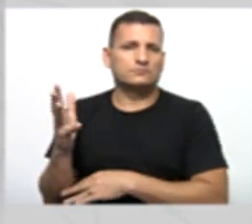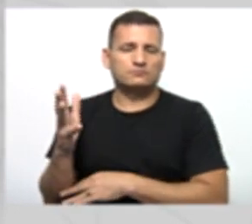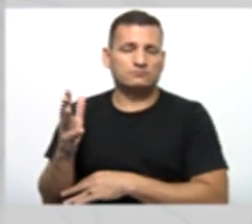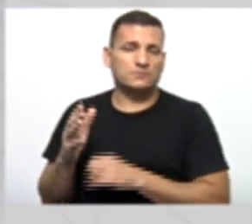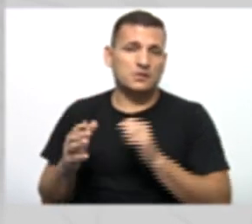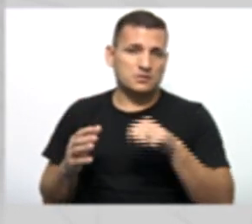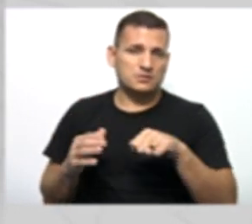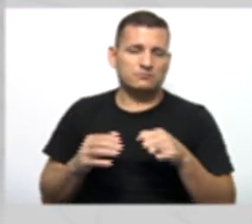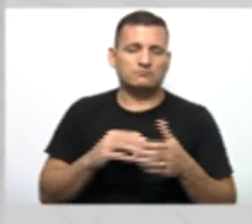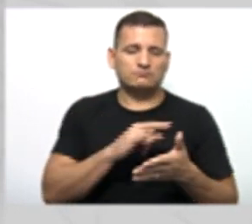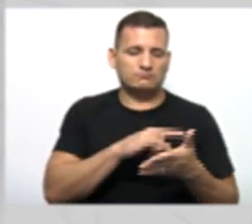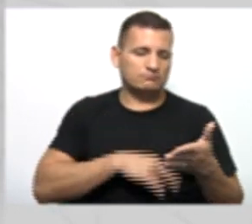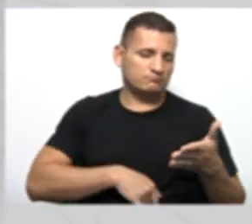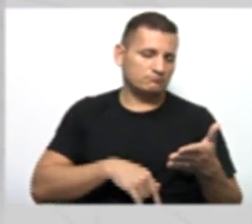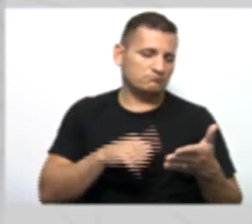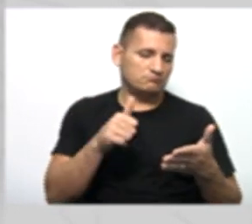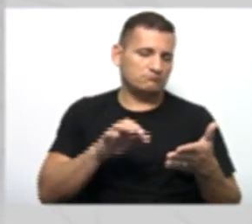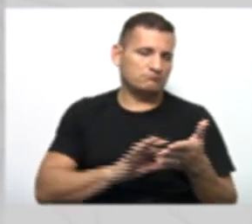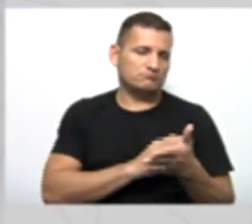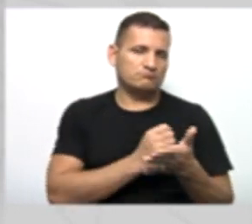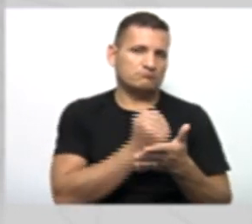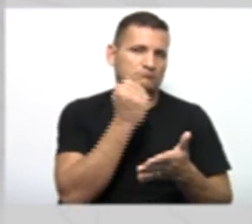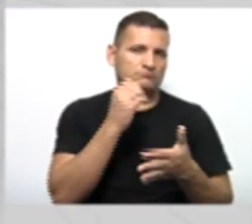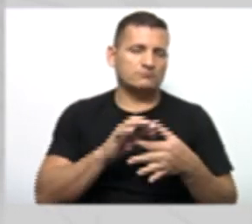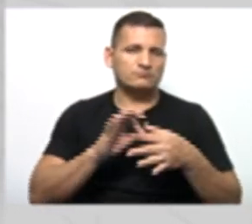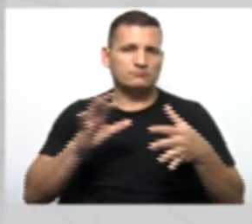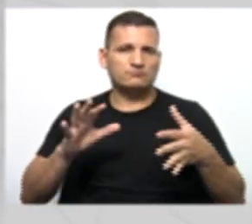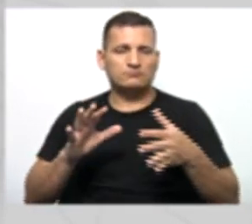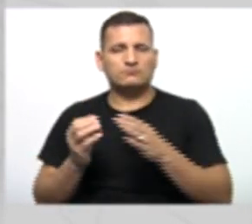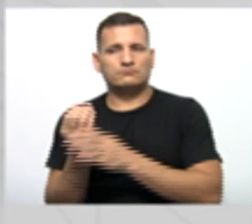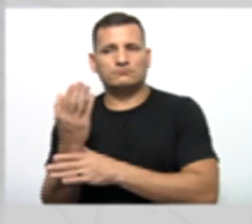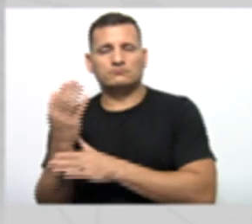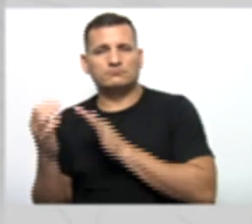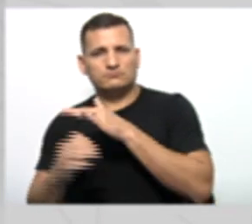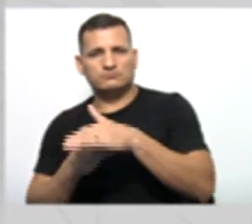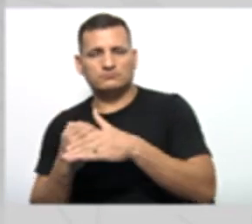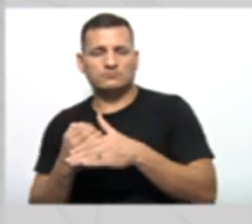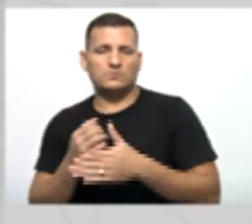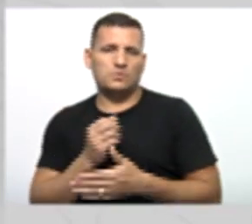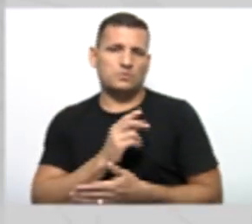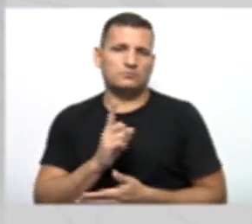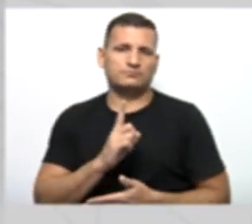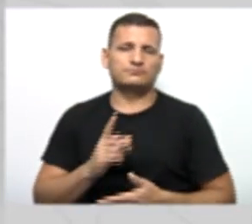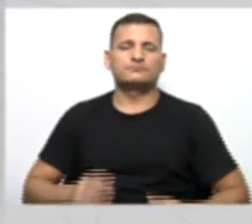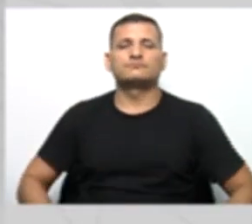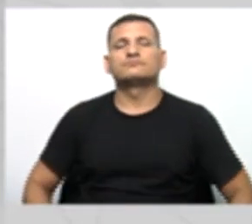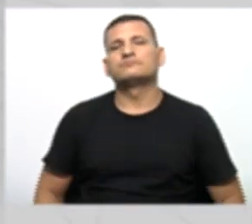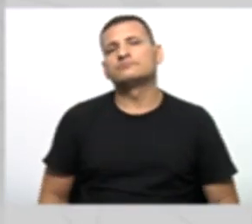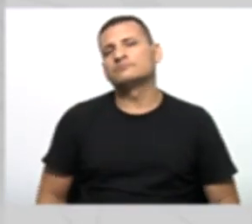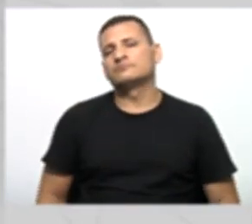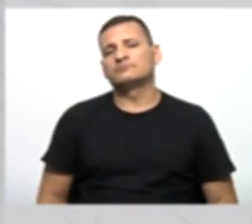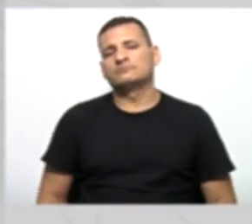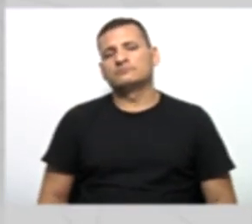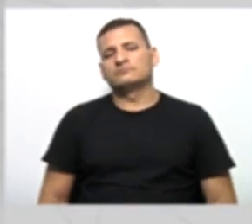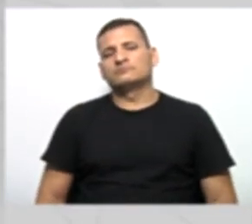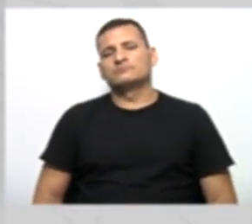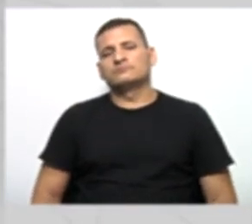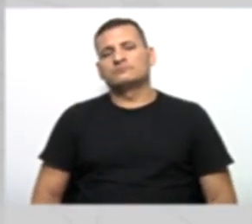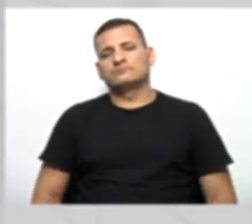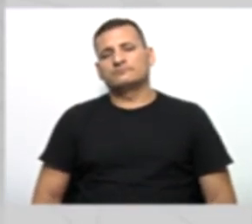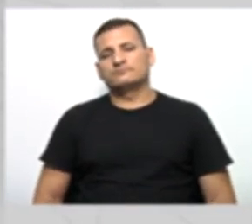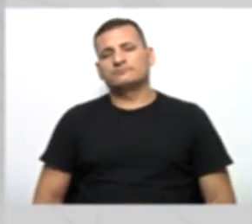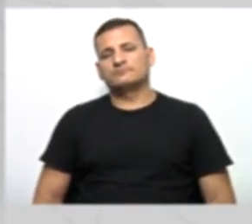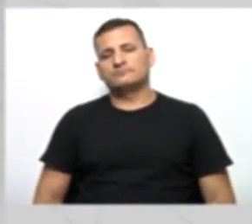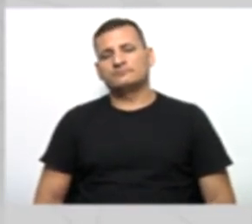possa autorizar ou não a implantação dessas empresas. Então, essas informações